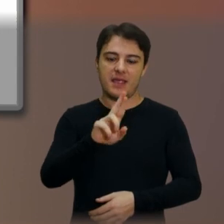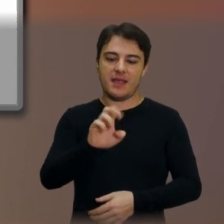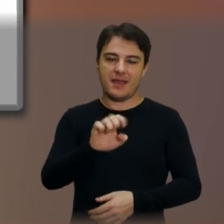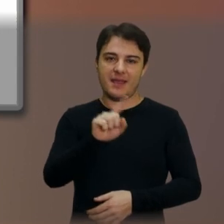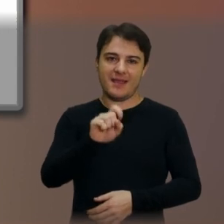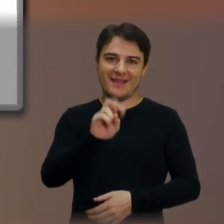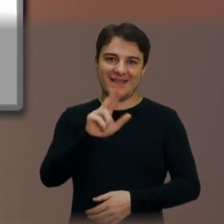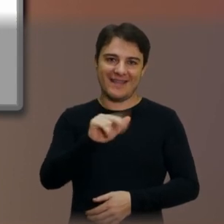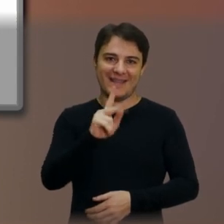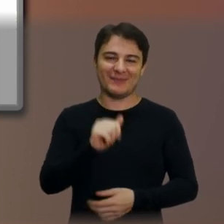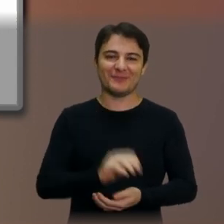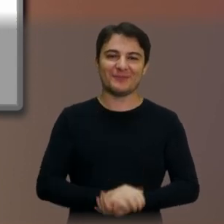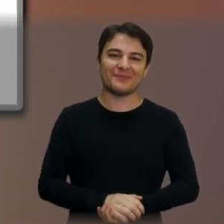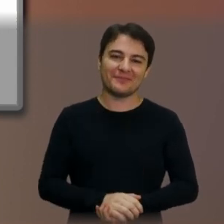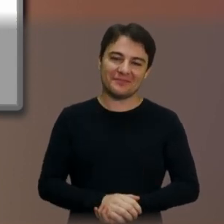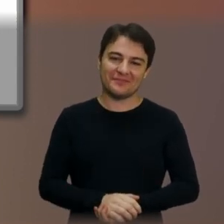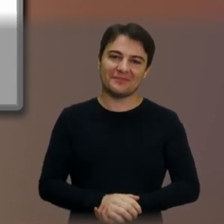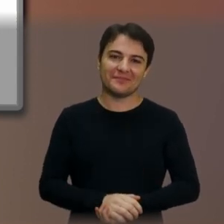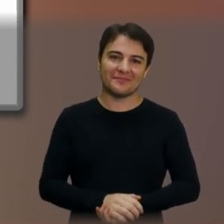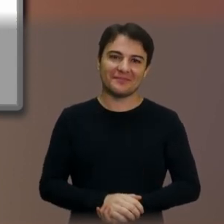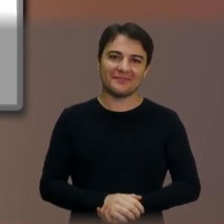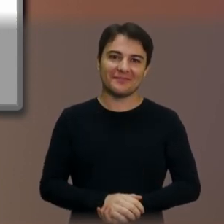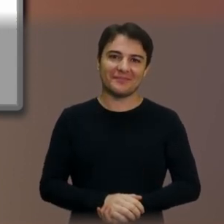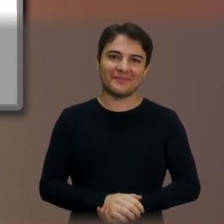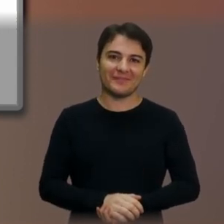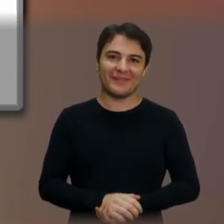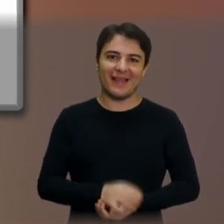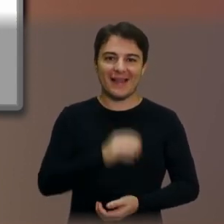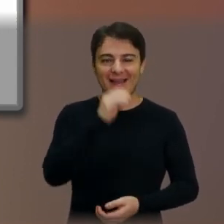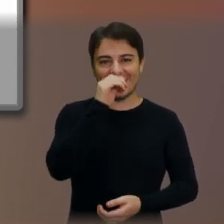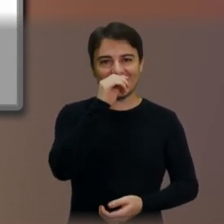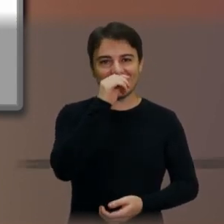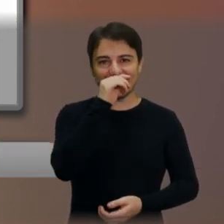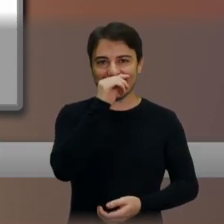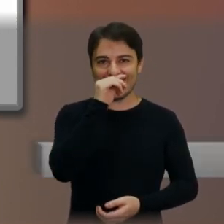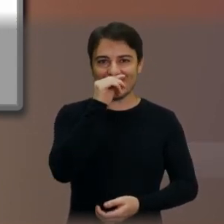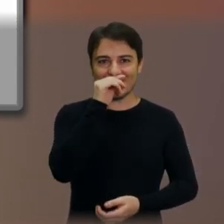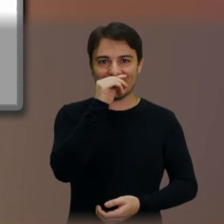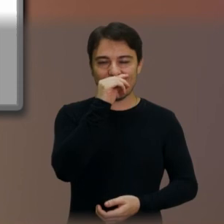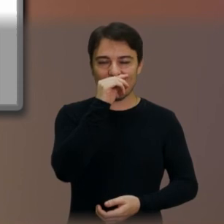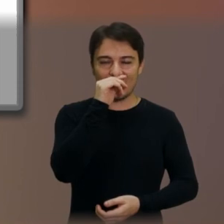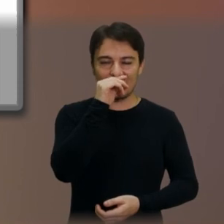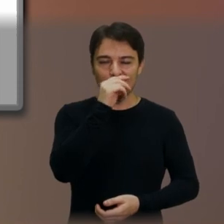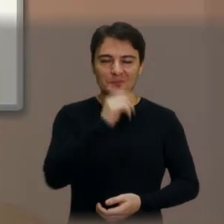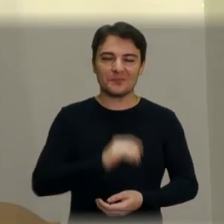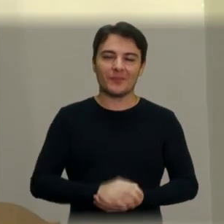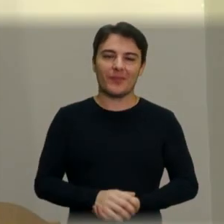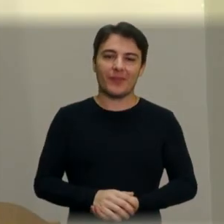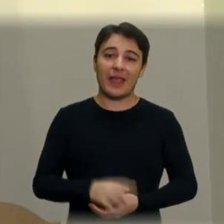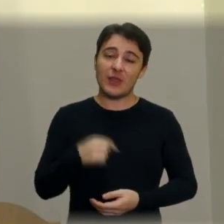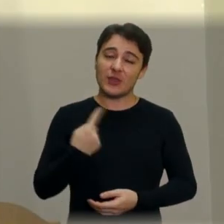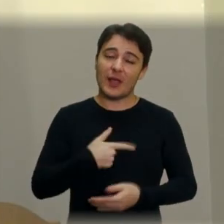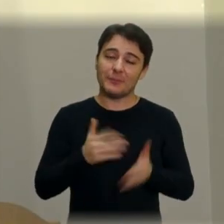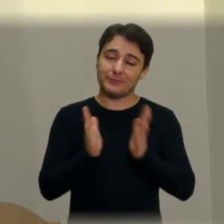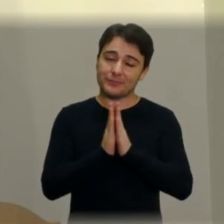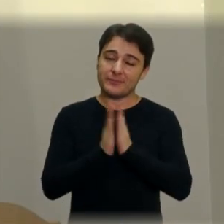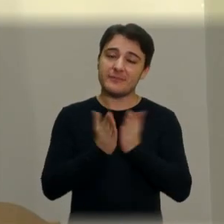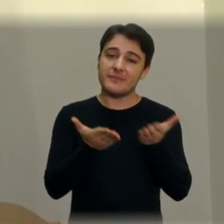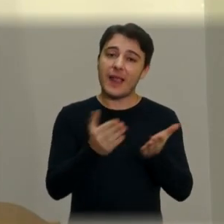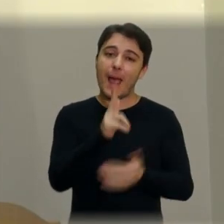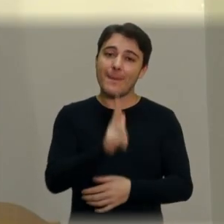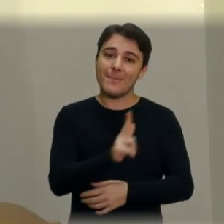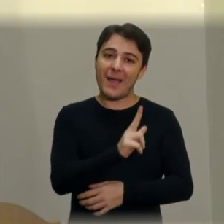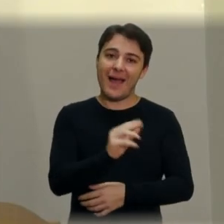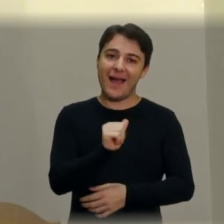vida de Santa Teresinha estão ficando aos pedidos mais o intercessor no céu tem certeza que está olhando agora por nós e o Padre